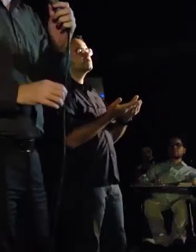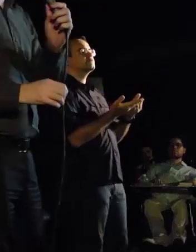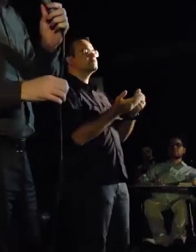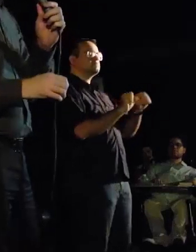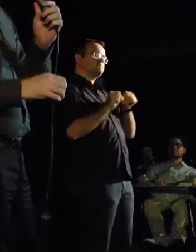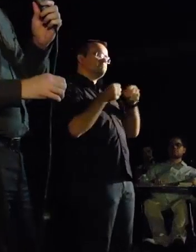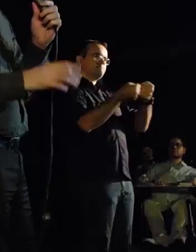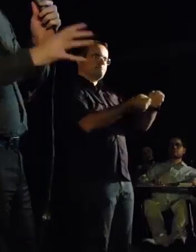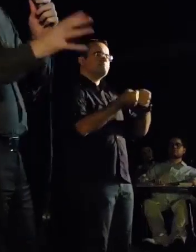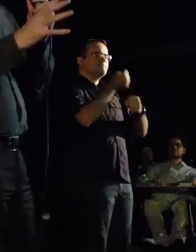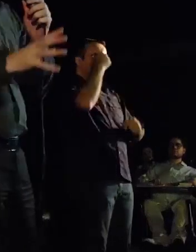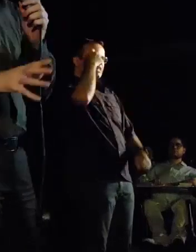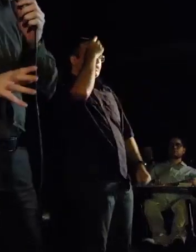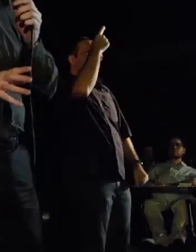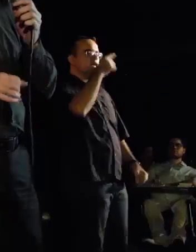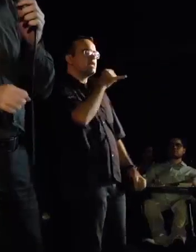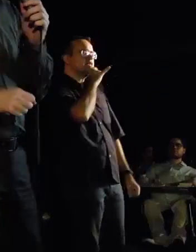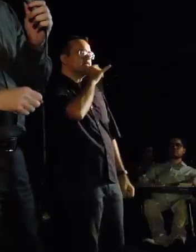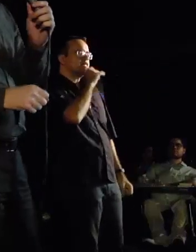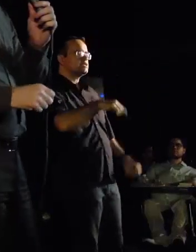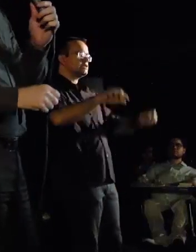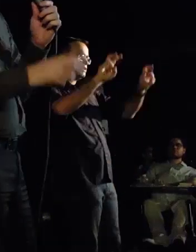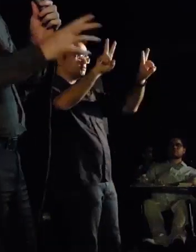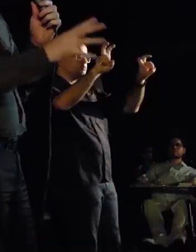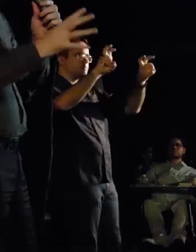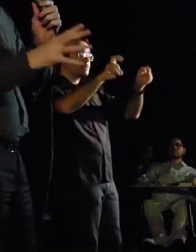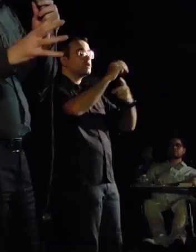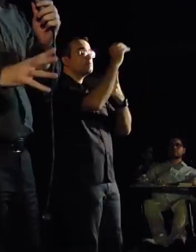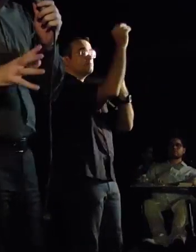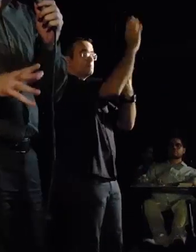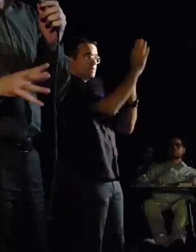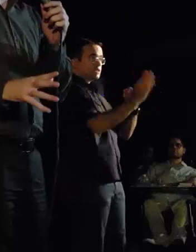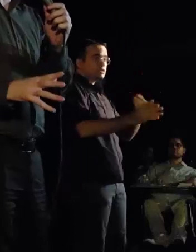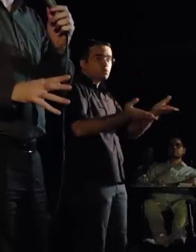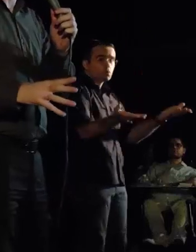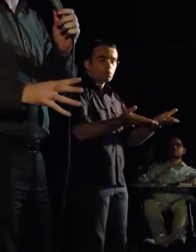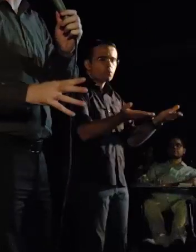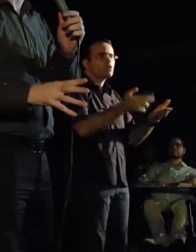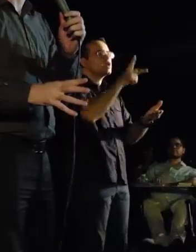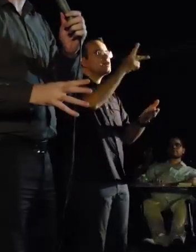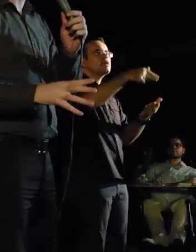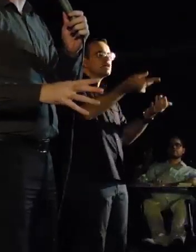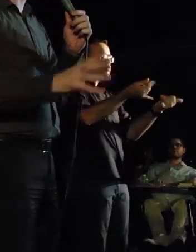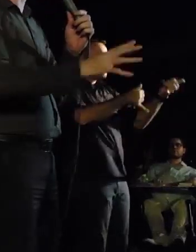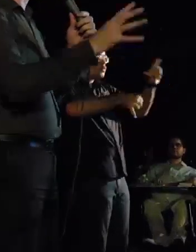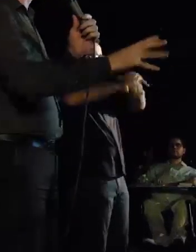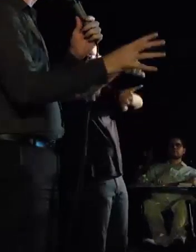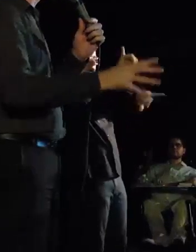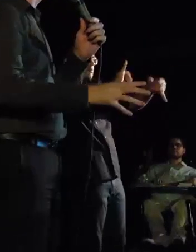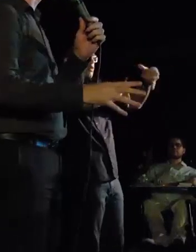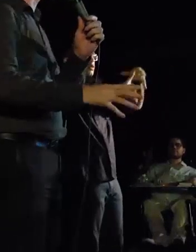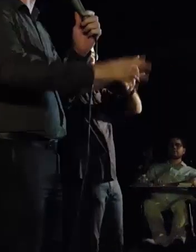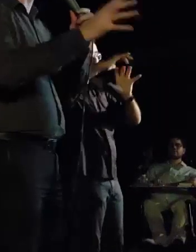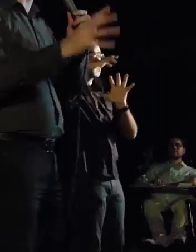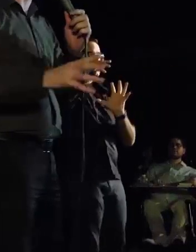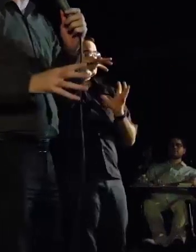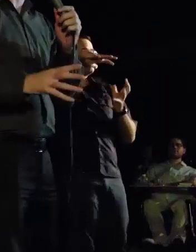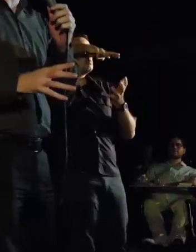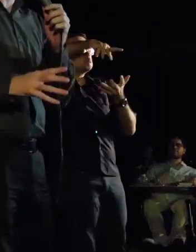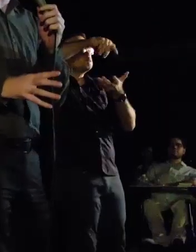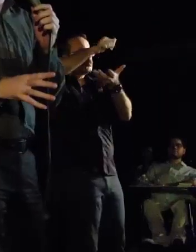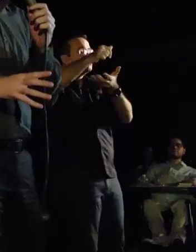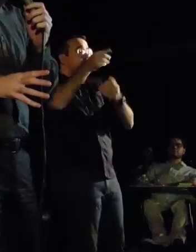ideia. O Brasil hoje é um laboratório mundial. O que acontece